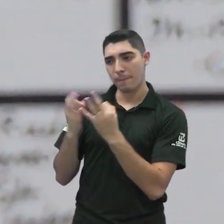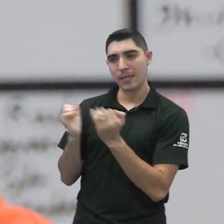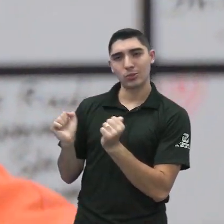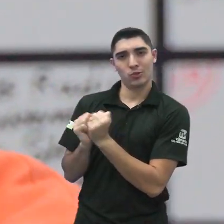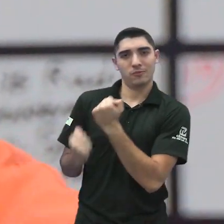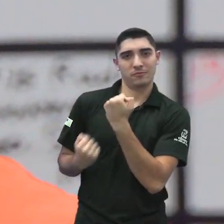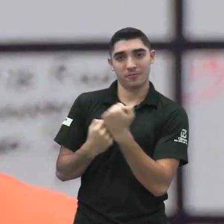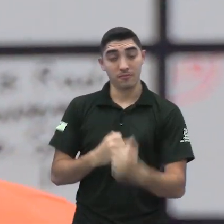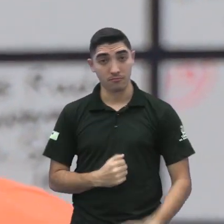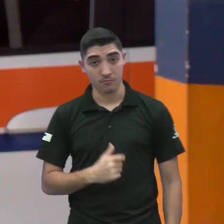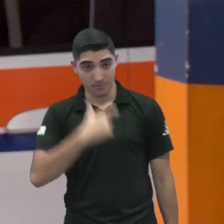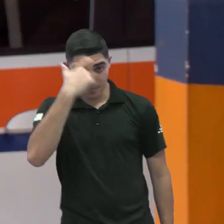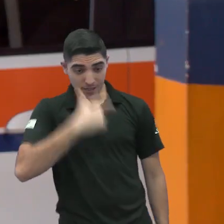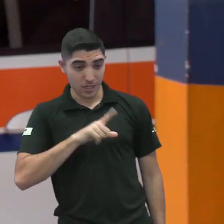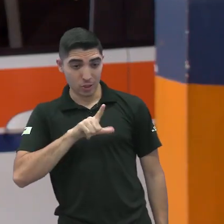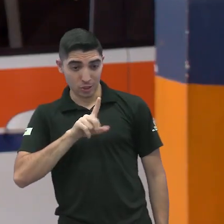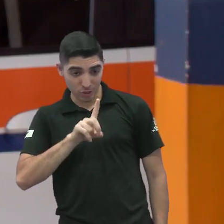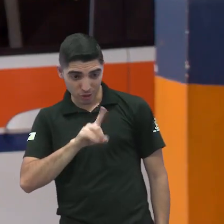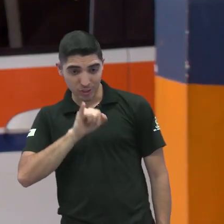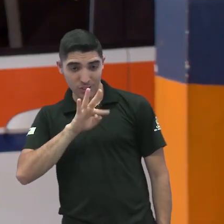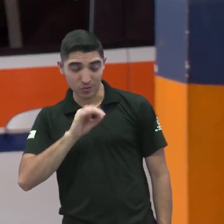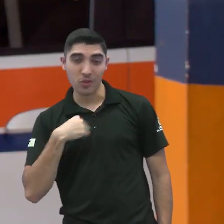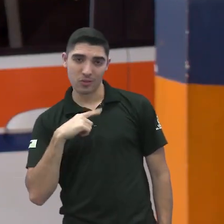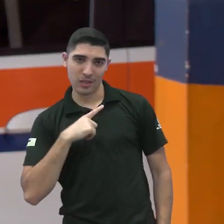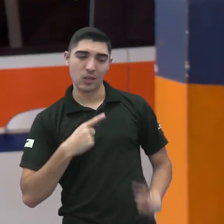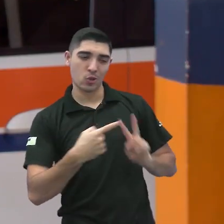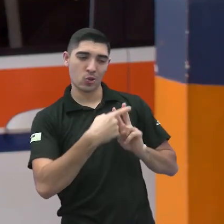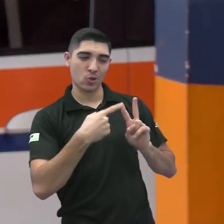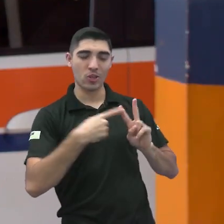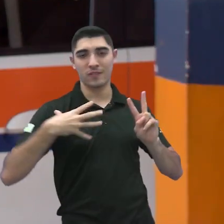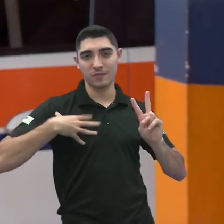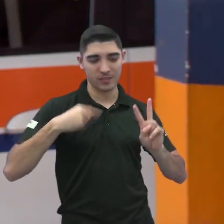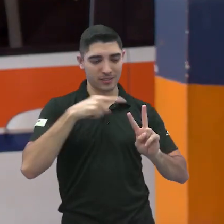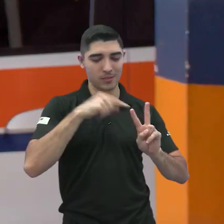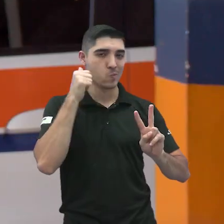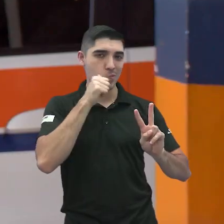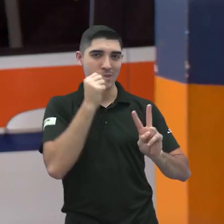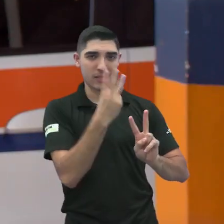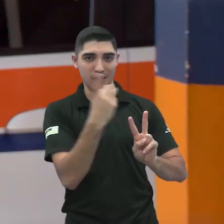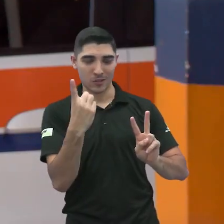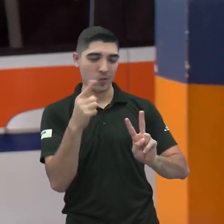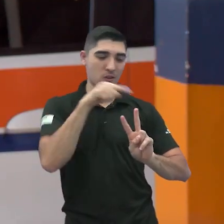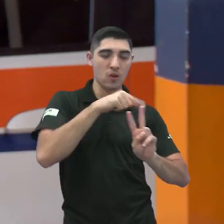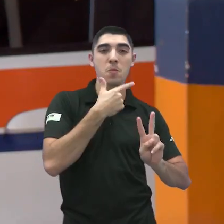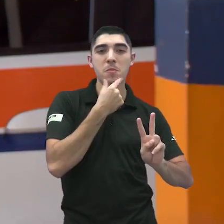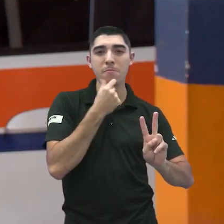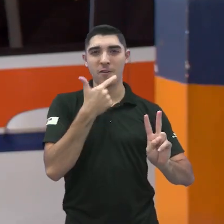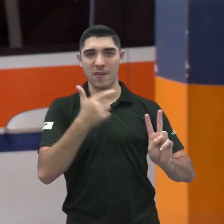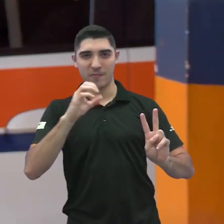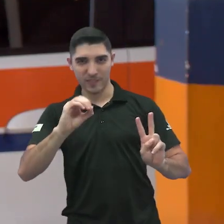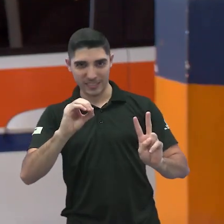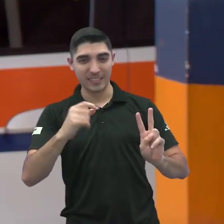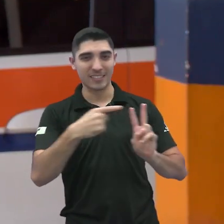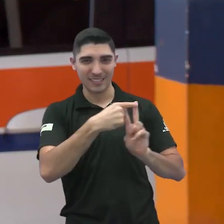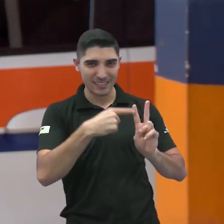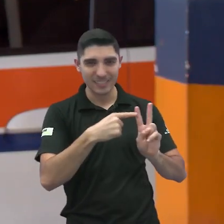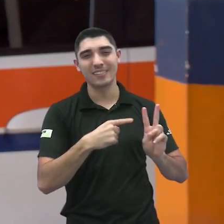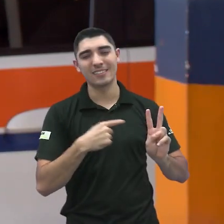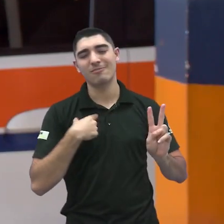do apoio da família. O Dito é essa pessoa, pai de 2 filhos, né, um casal, uma filha de 31 e um filho de